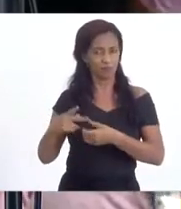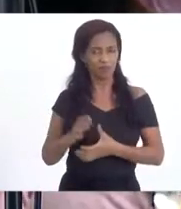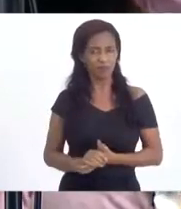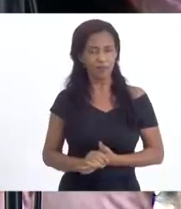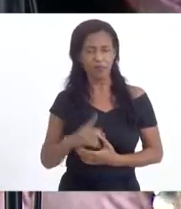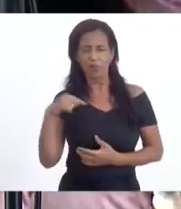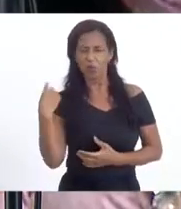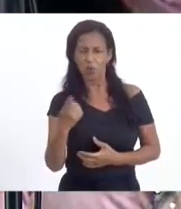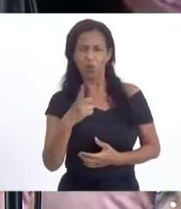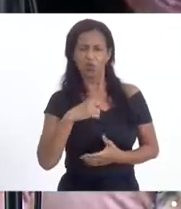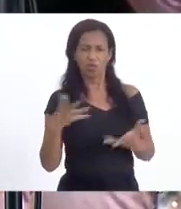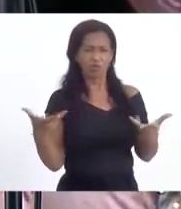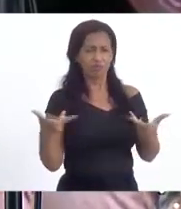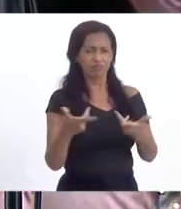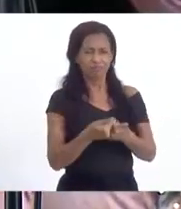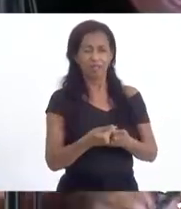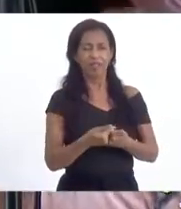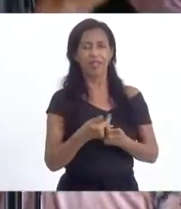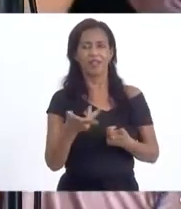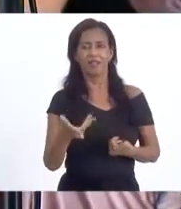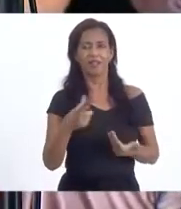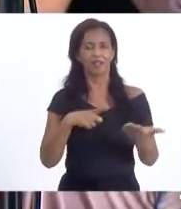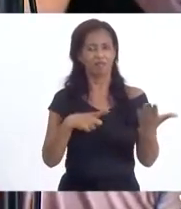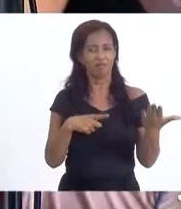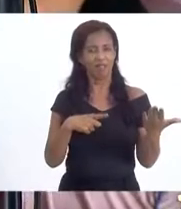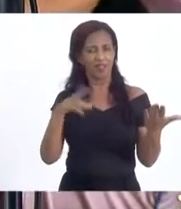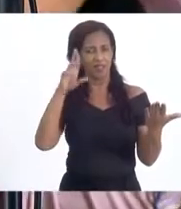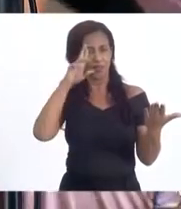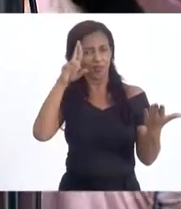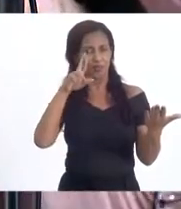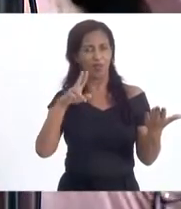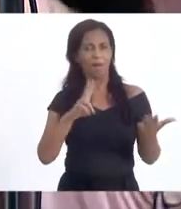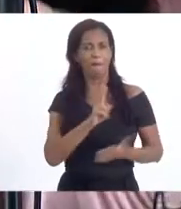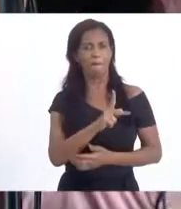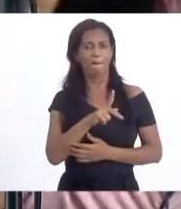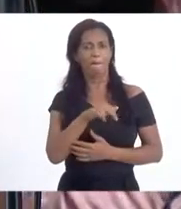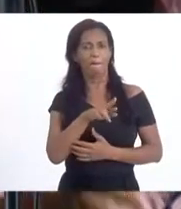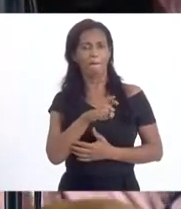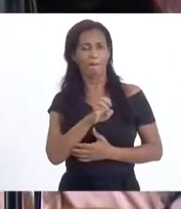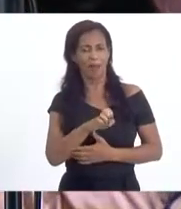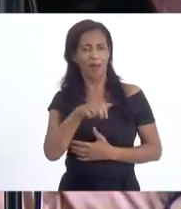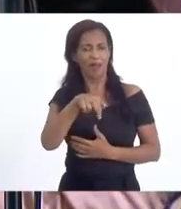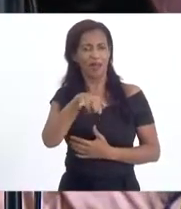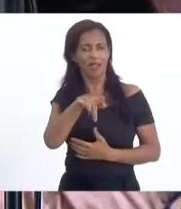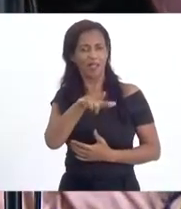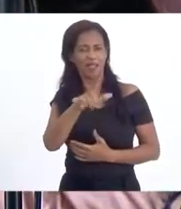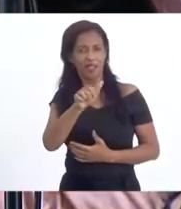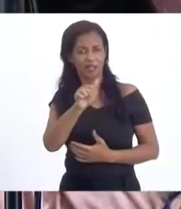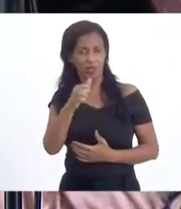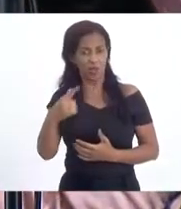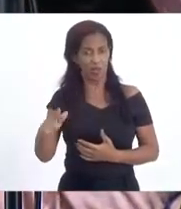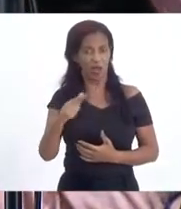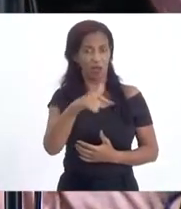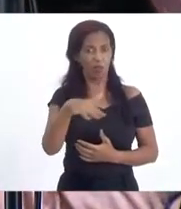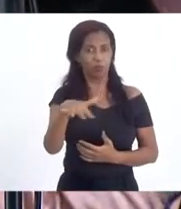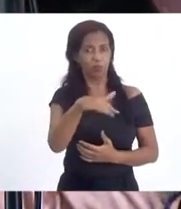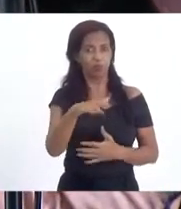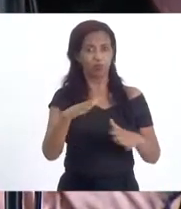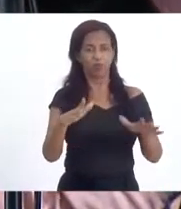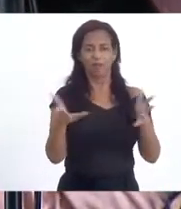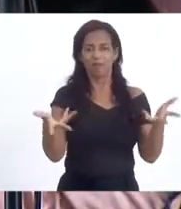nós temos riquezas extraordinárias, está aqui o nosso chefe do Parque Nacional da Restinga de Jurubatiba, um